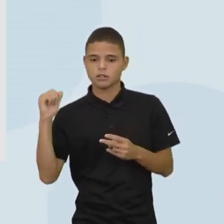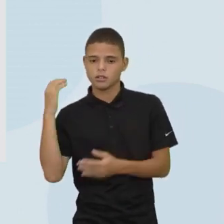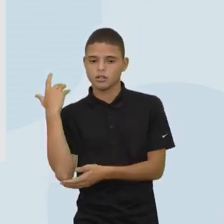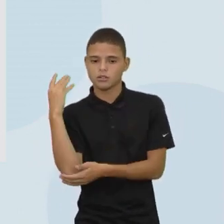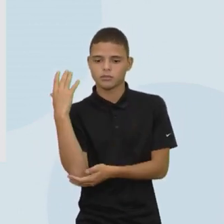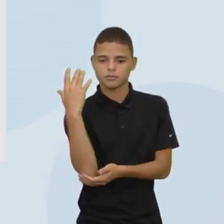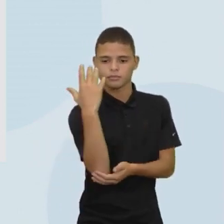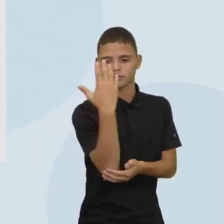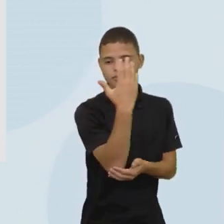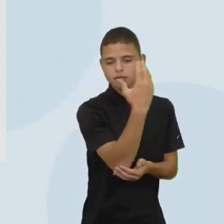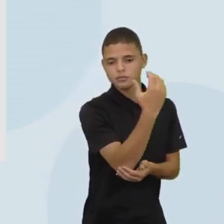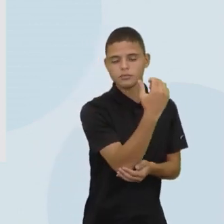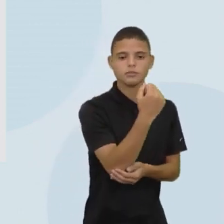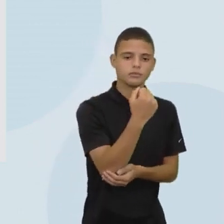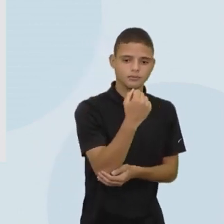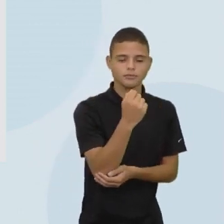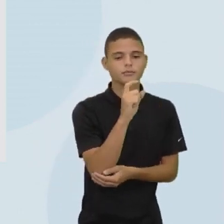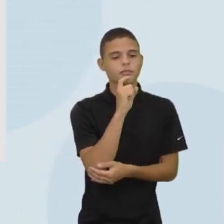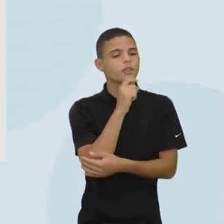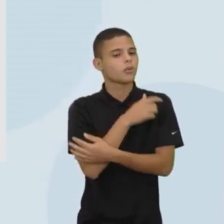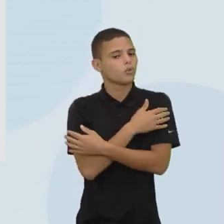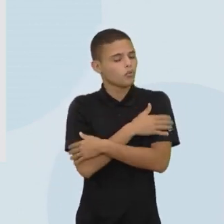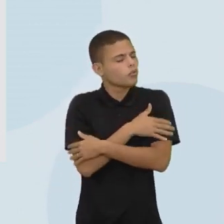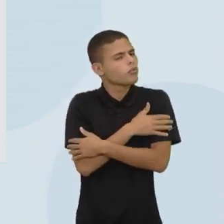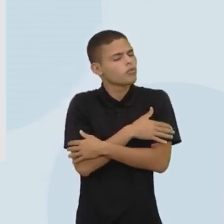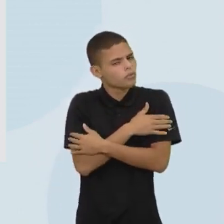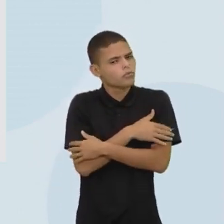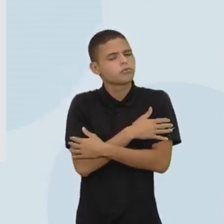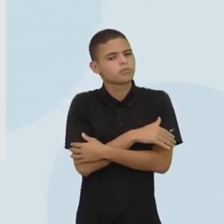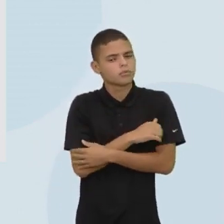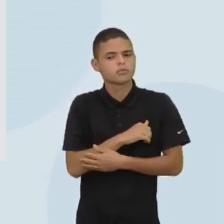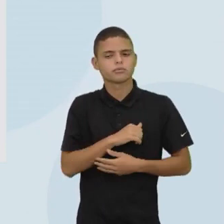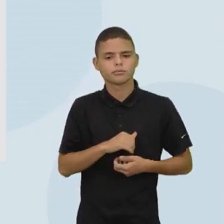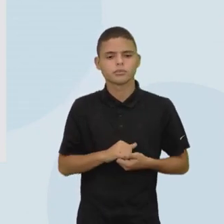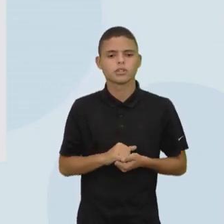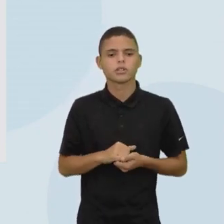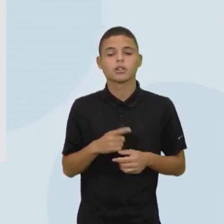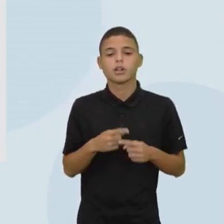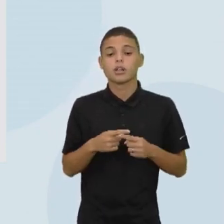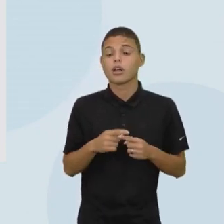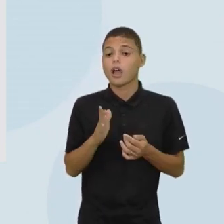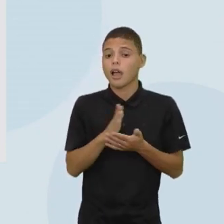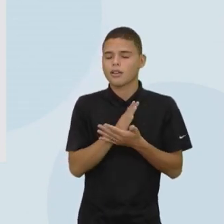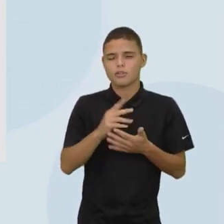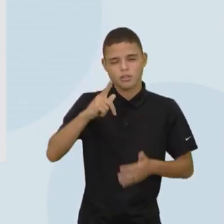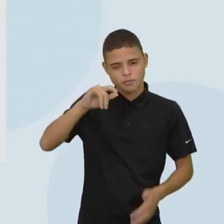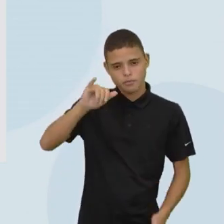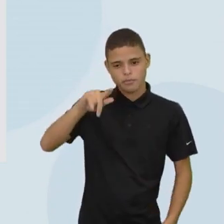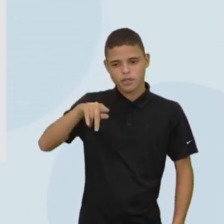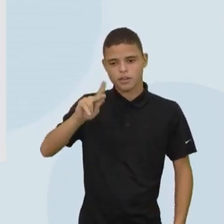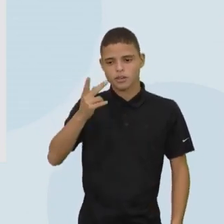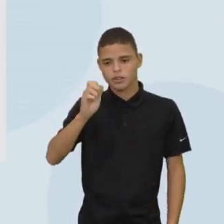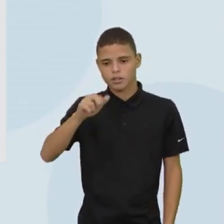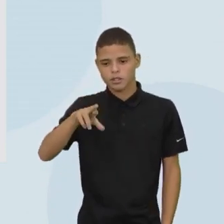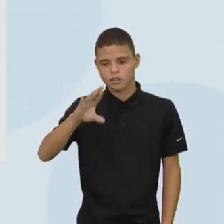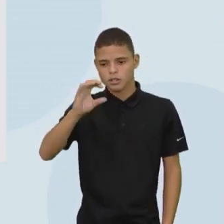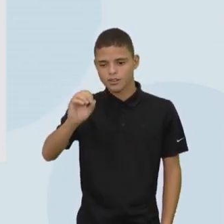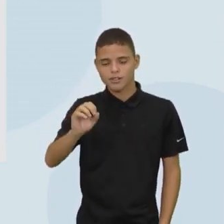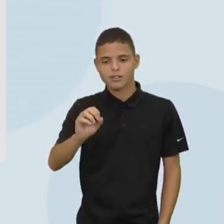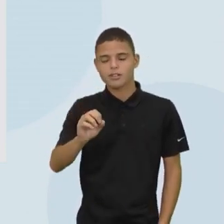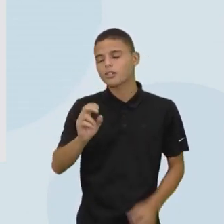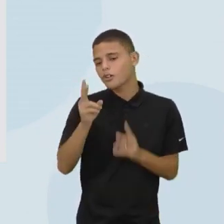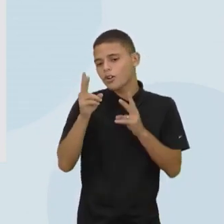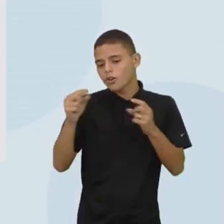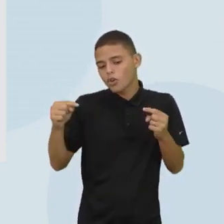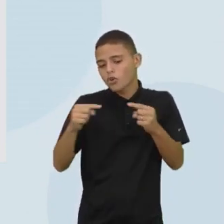ou floresta de coníferas, né? Floresta de coníferas porque são os pinheiros, né? Ó, chegando o Natal, hein? Falar em pinheiros aí,